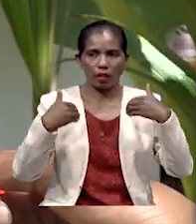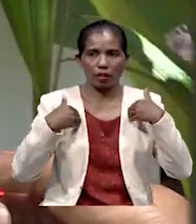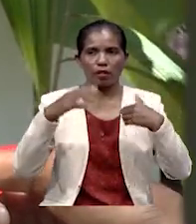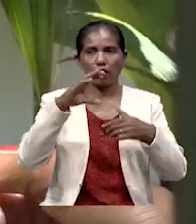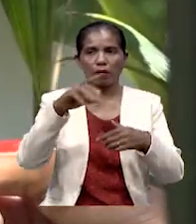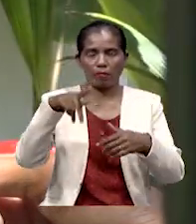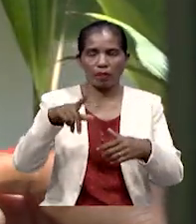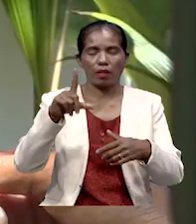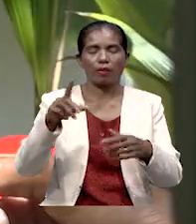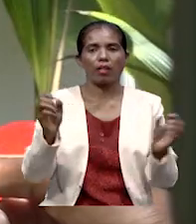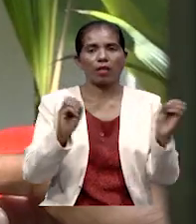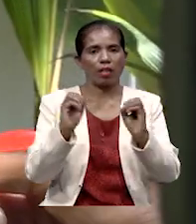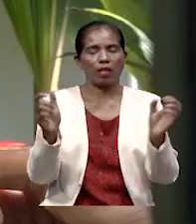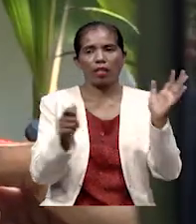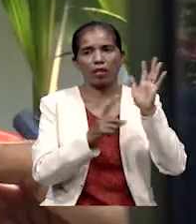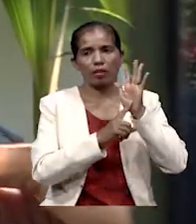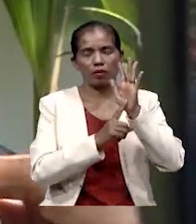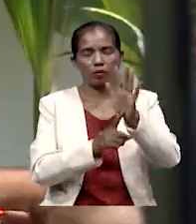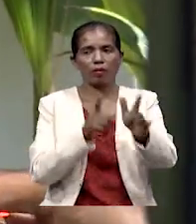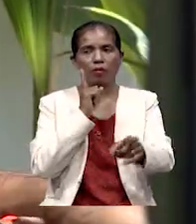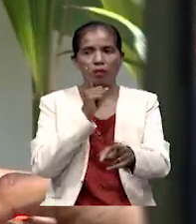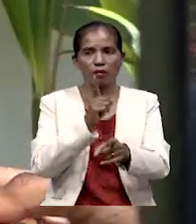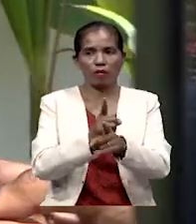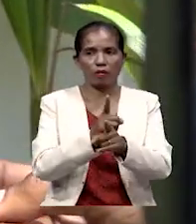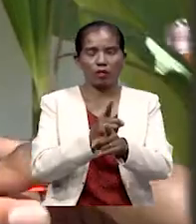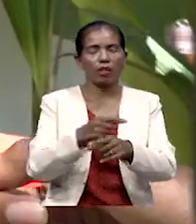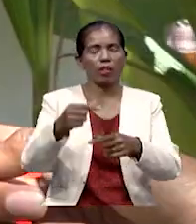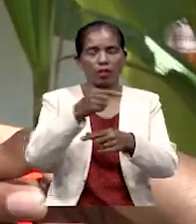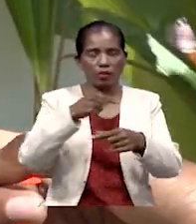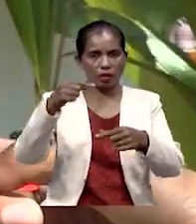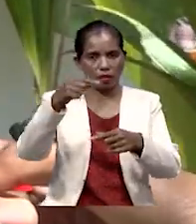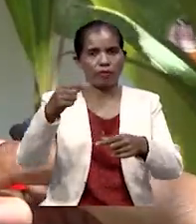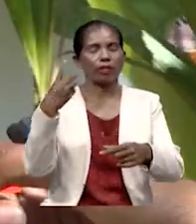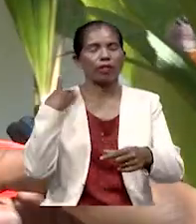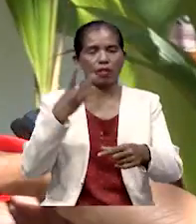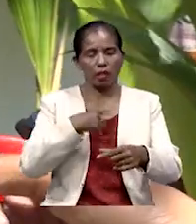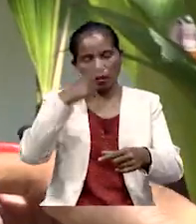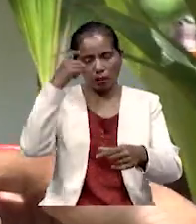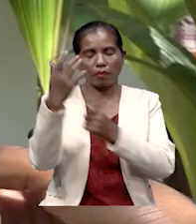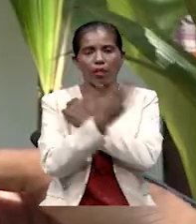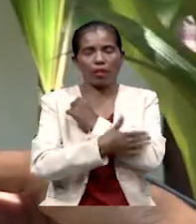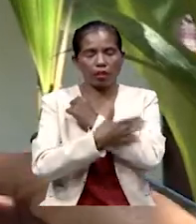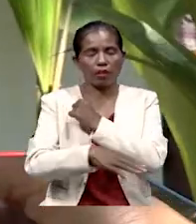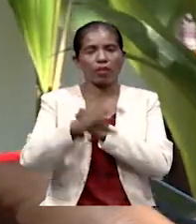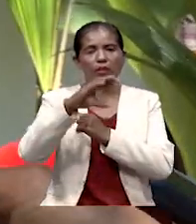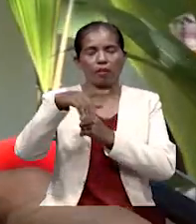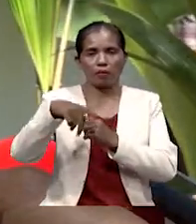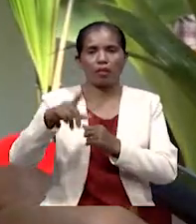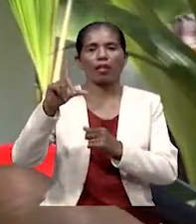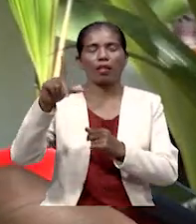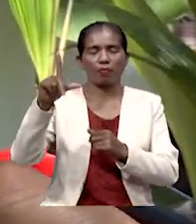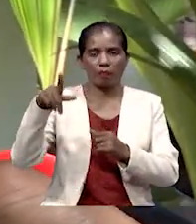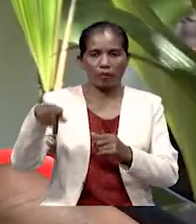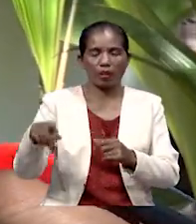la applica la realtà geografica che teniamo, tamba raibalo via CPLP, se la ia liu relazione